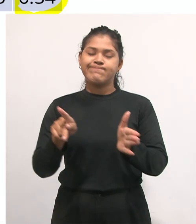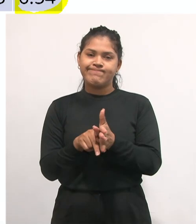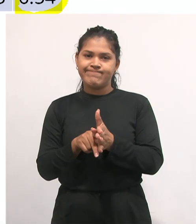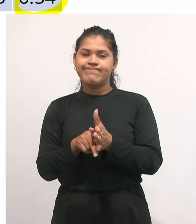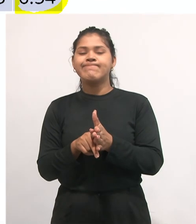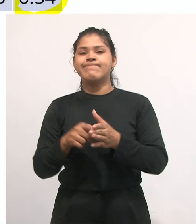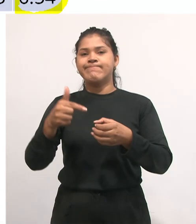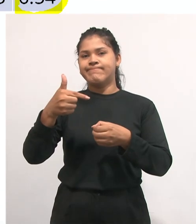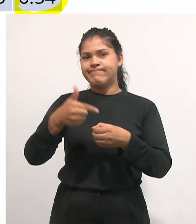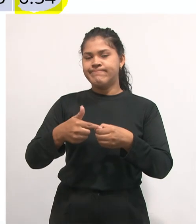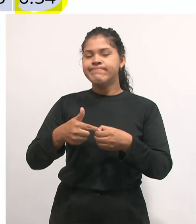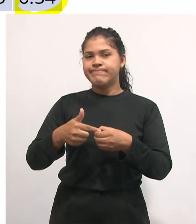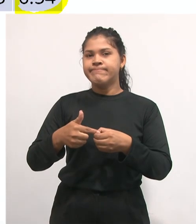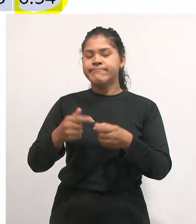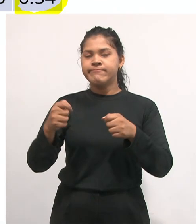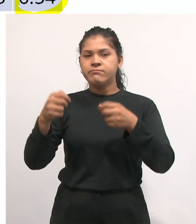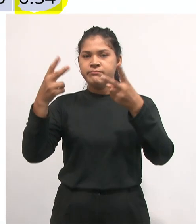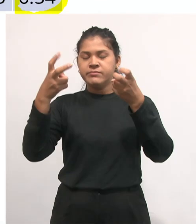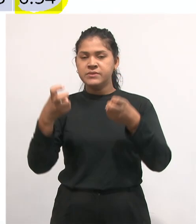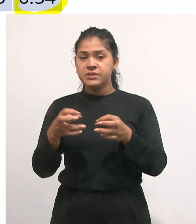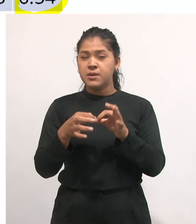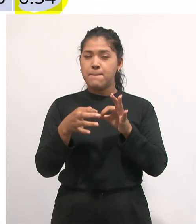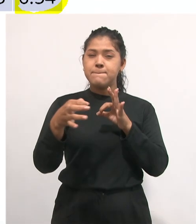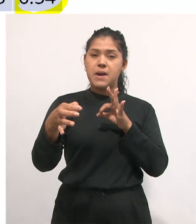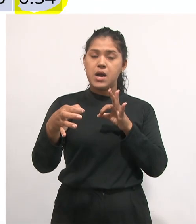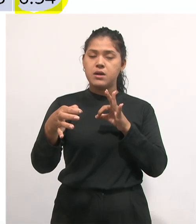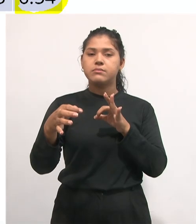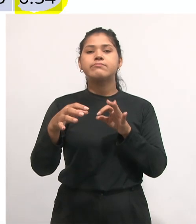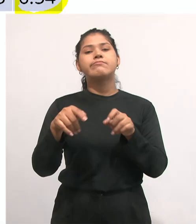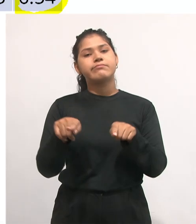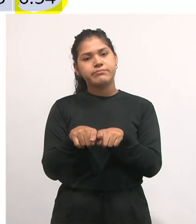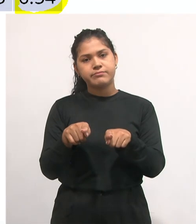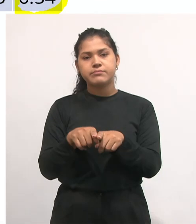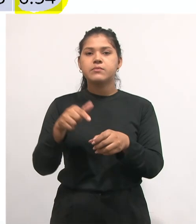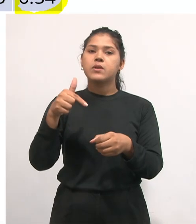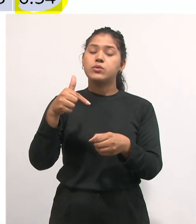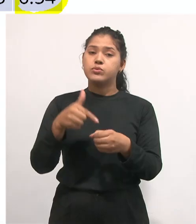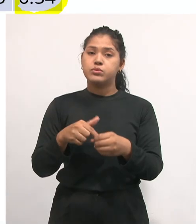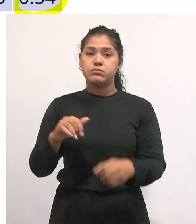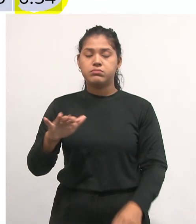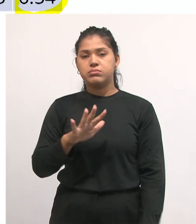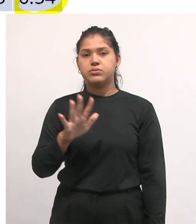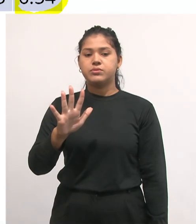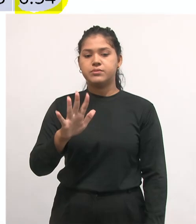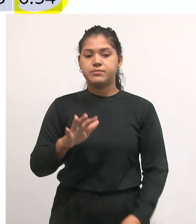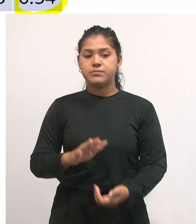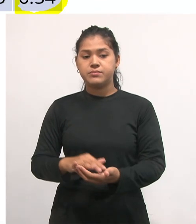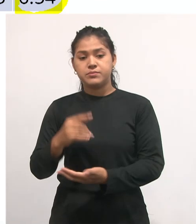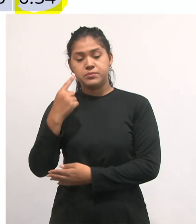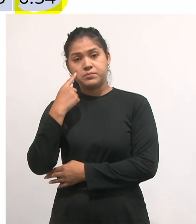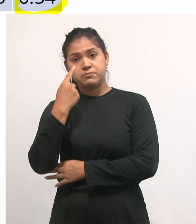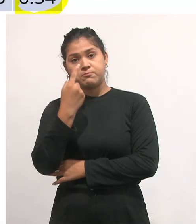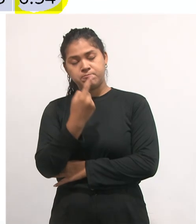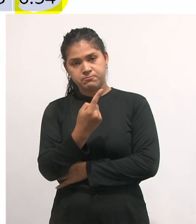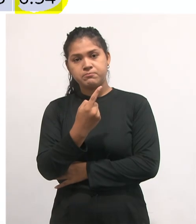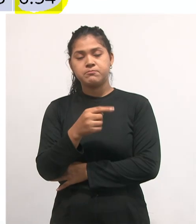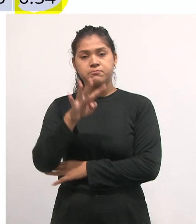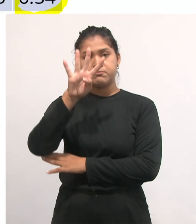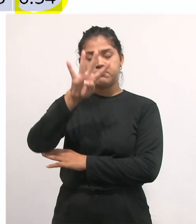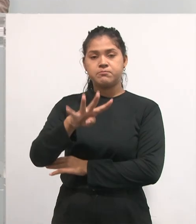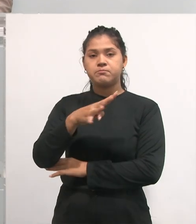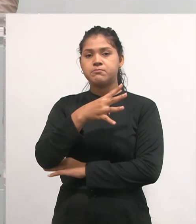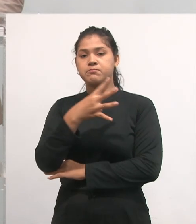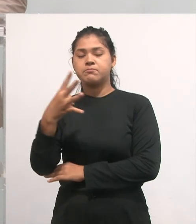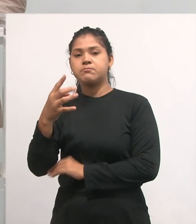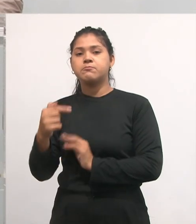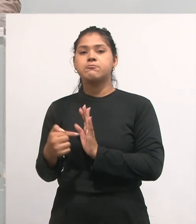E aqui nós temos uma equação que está determinando qual é aquela reta. Essa